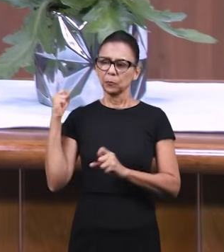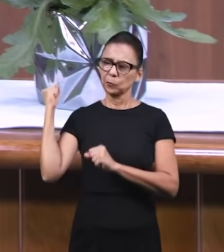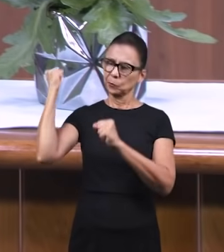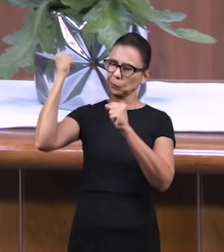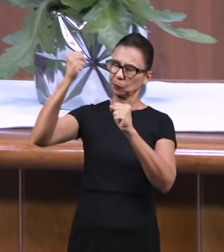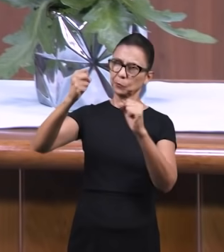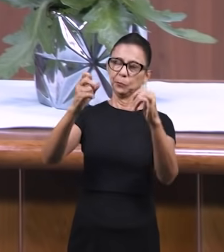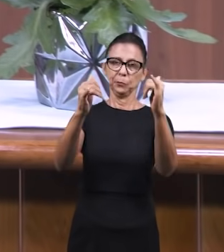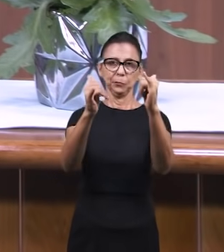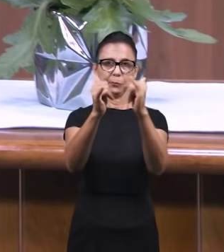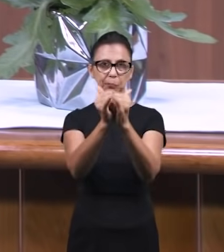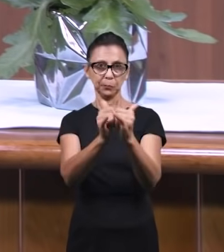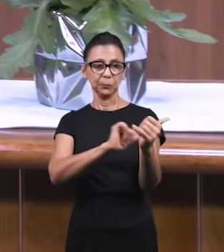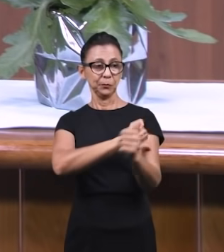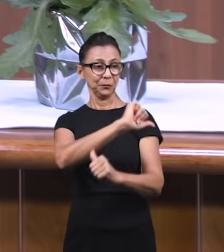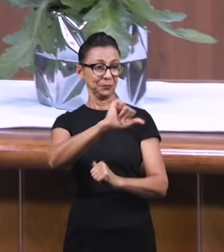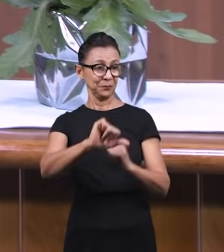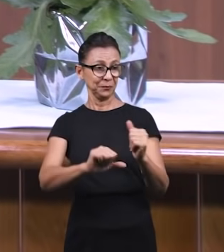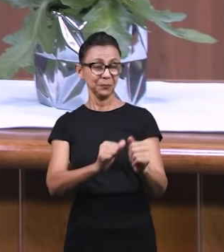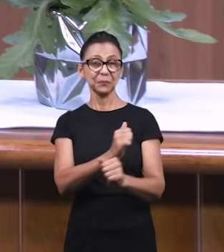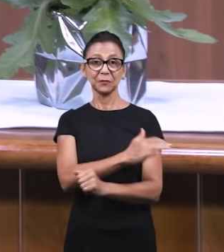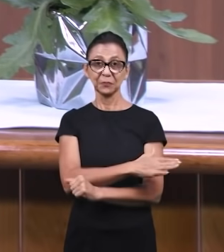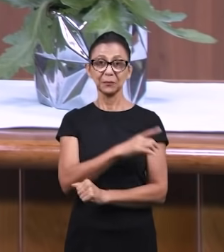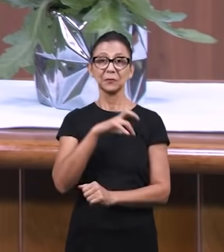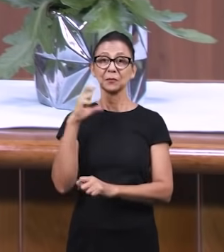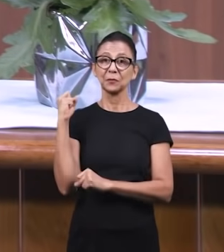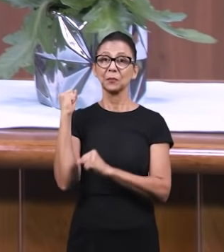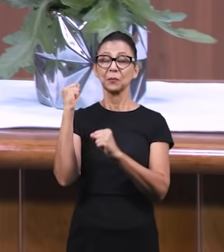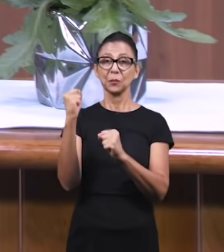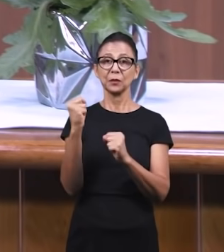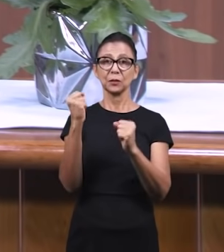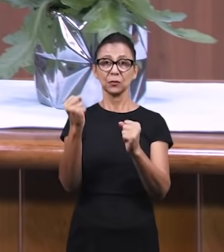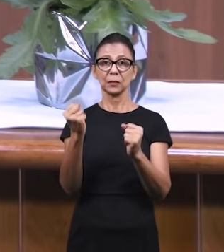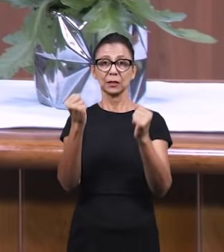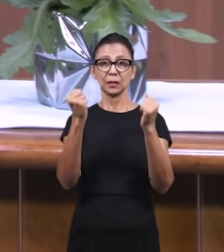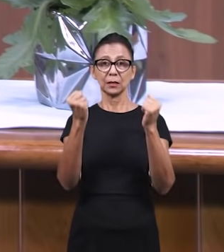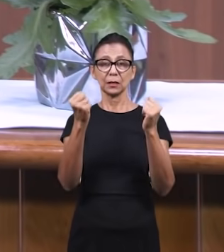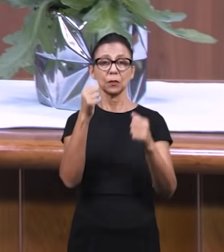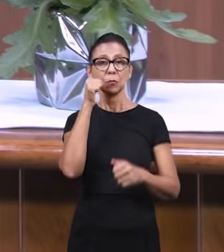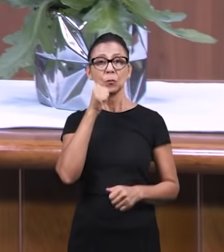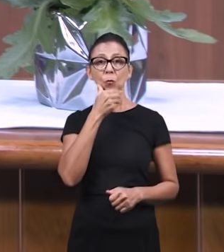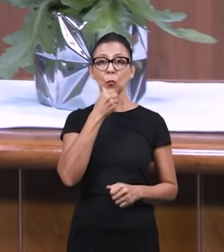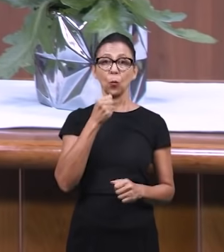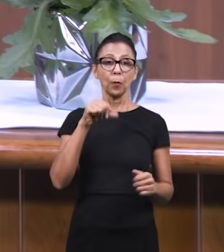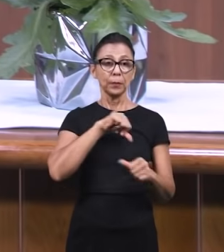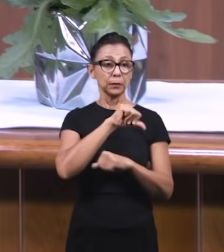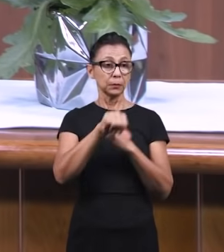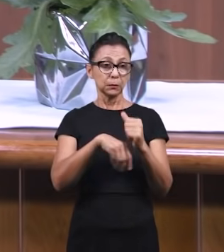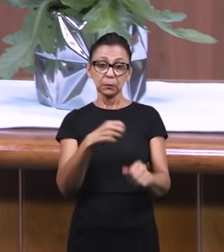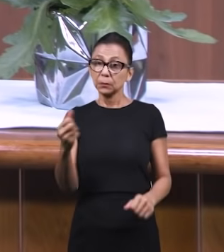de te transformar. Jesus tem o poder de te fazer um novo homem, uma nova mulher. E a palavra diz assim que